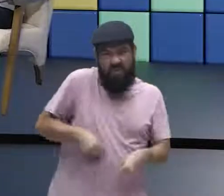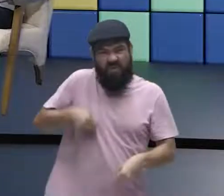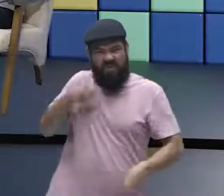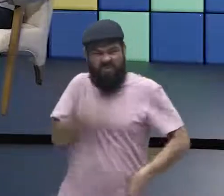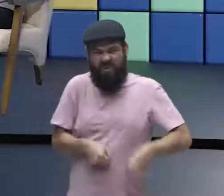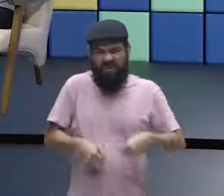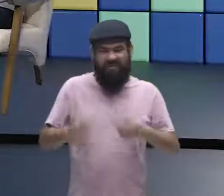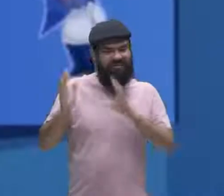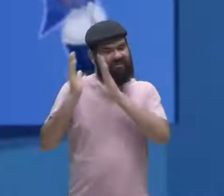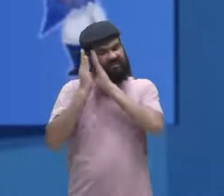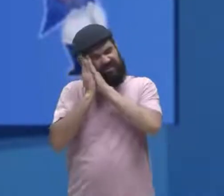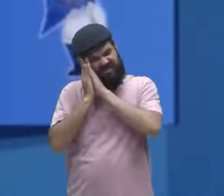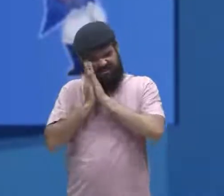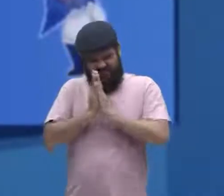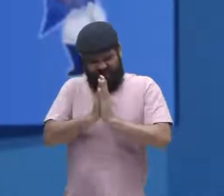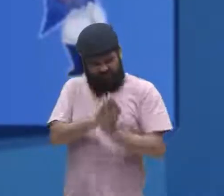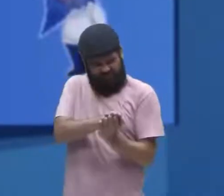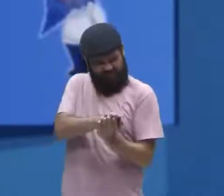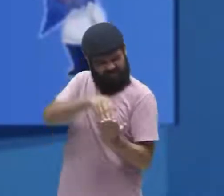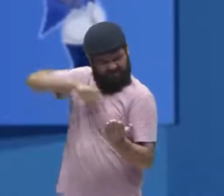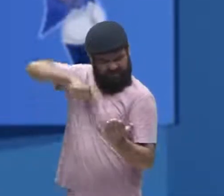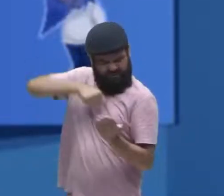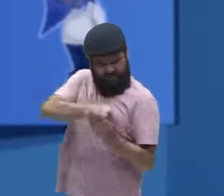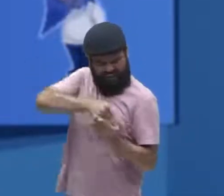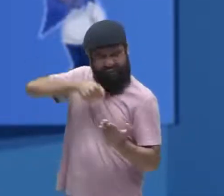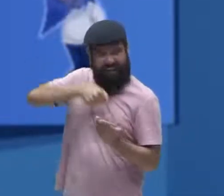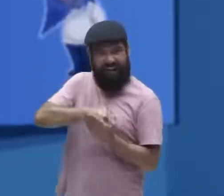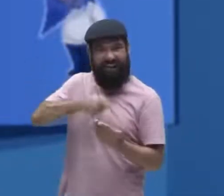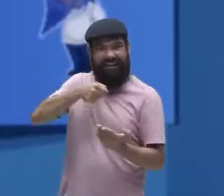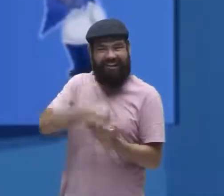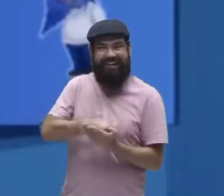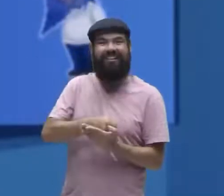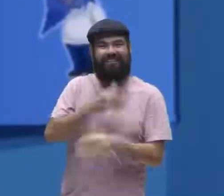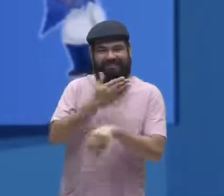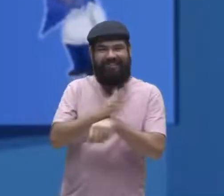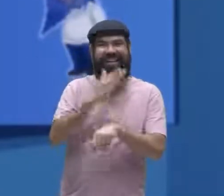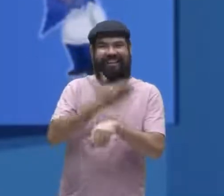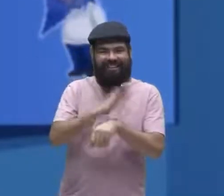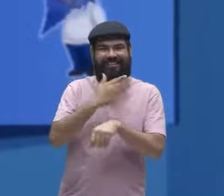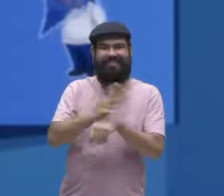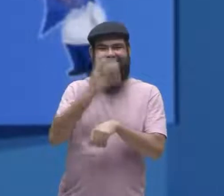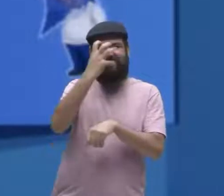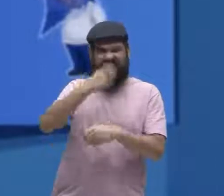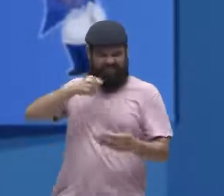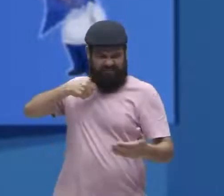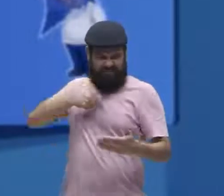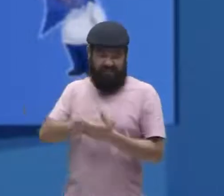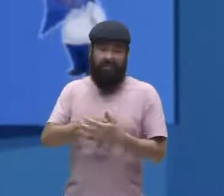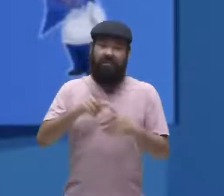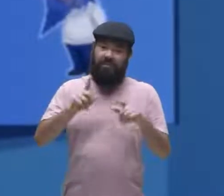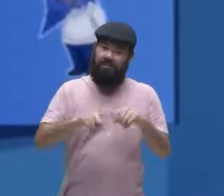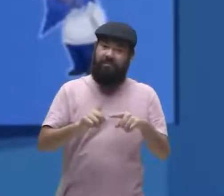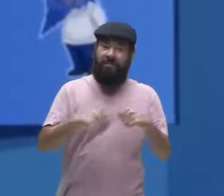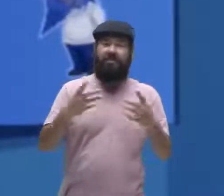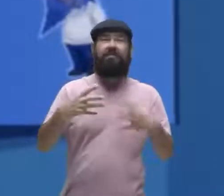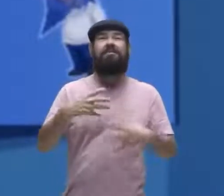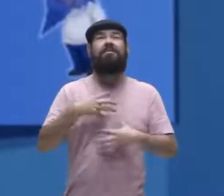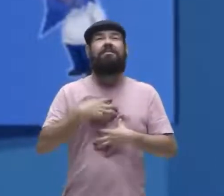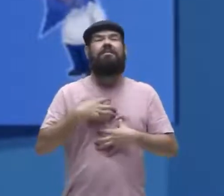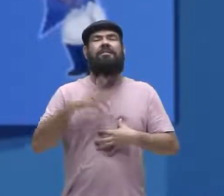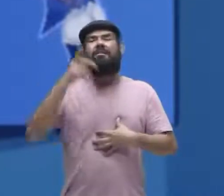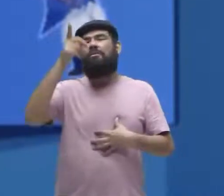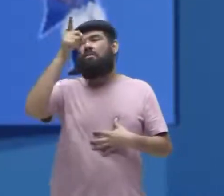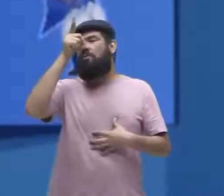seu travesseiro, desconta aquela raiva ali, né? Então, praticar uma atividade física, algo que você se sinta que você está